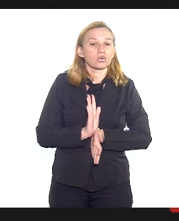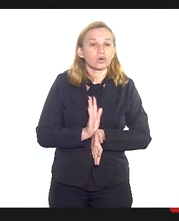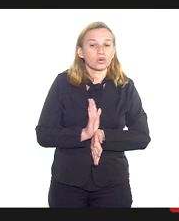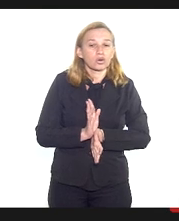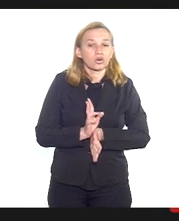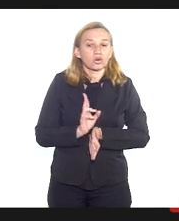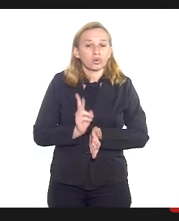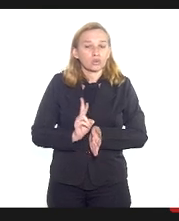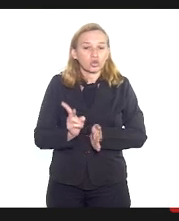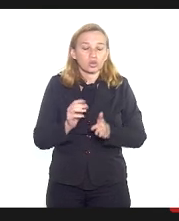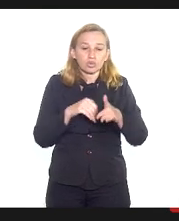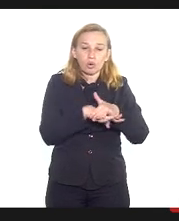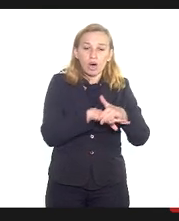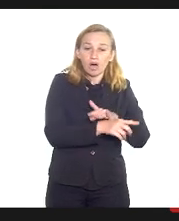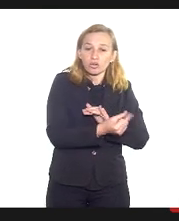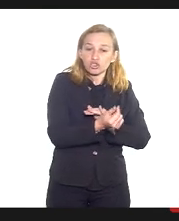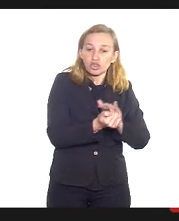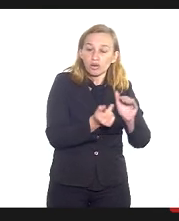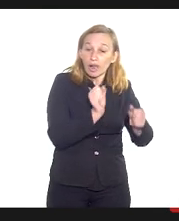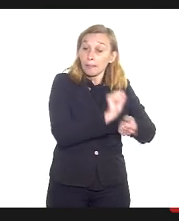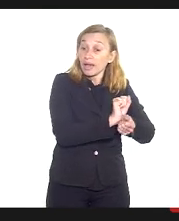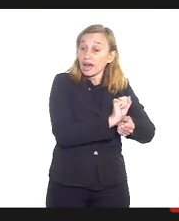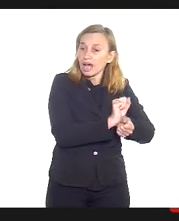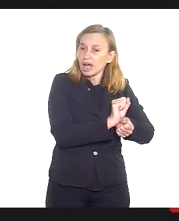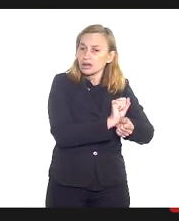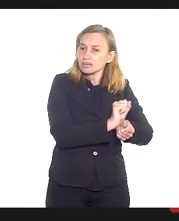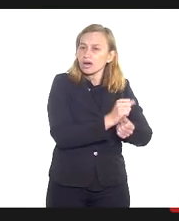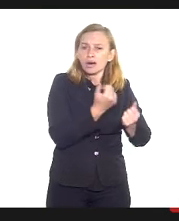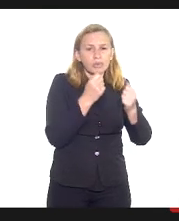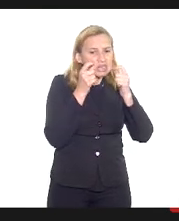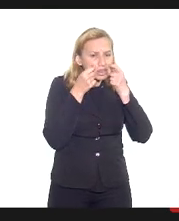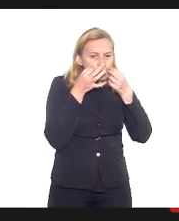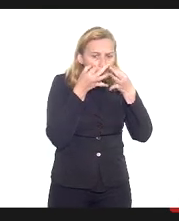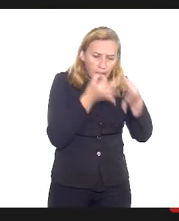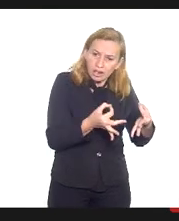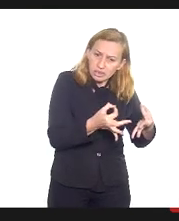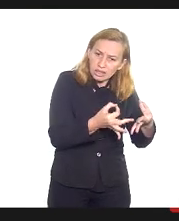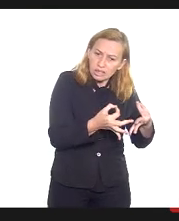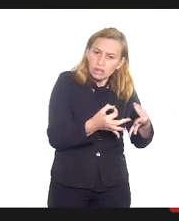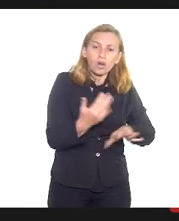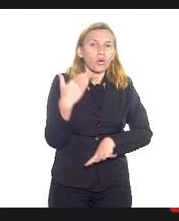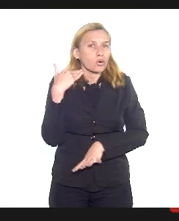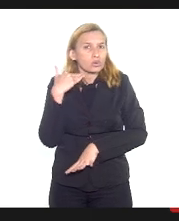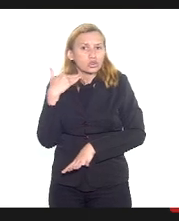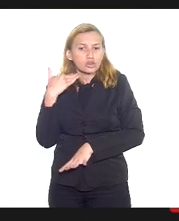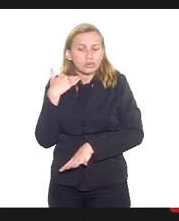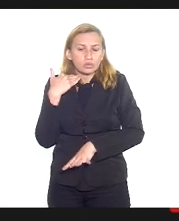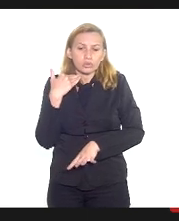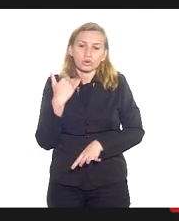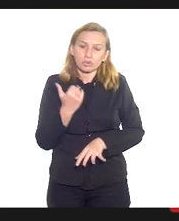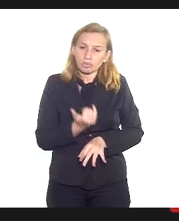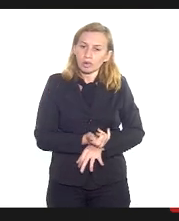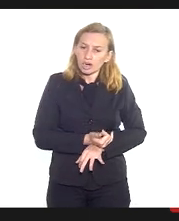esses depósitos parados lá. Isso tem que ser atento, porque os bancos estão